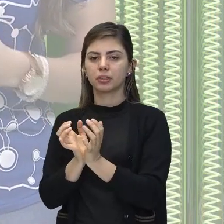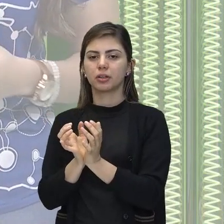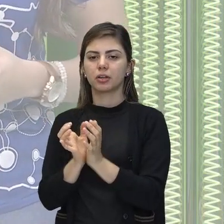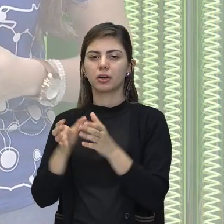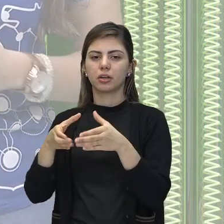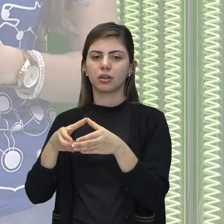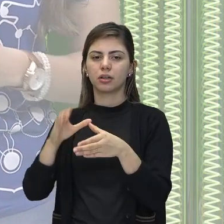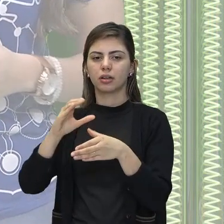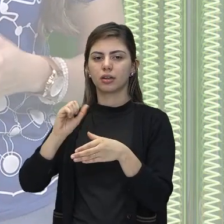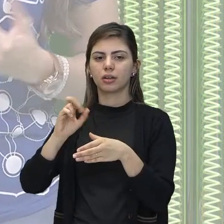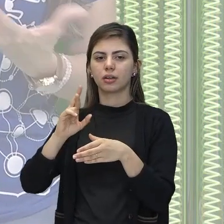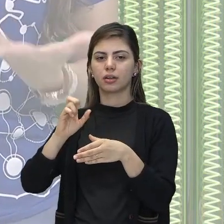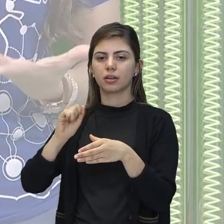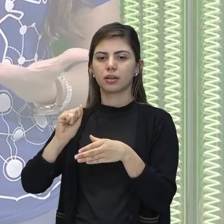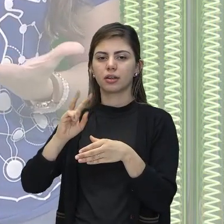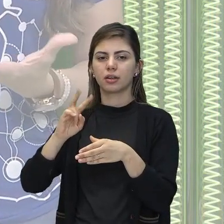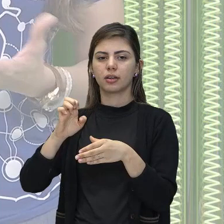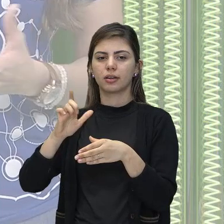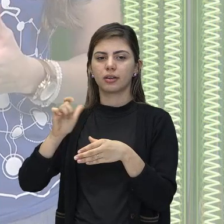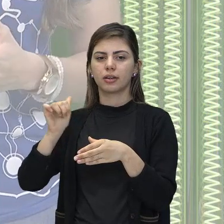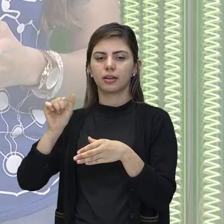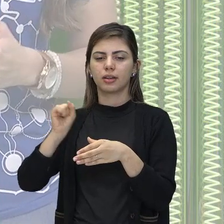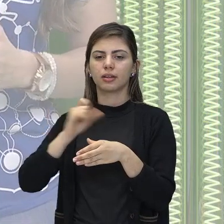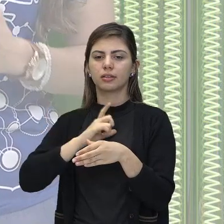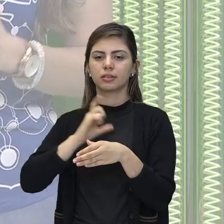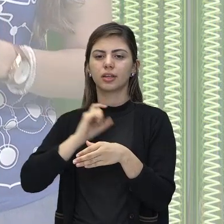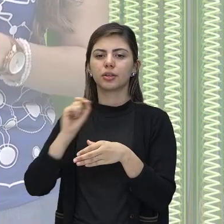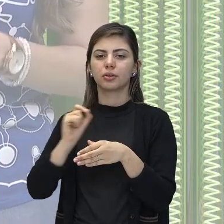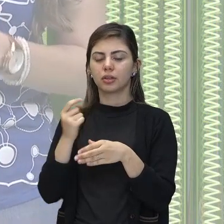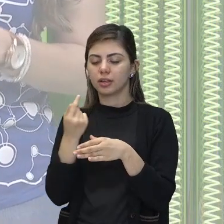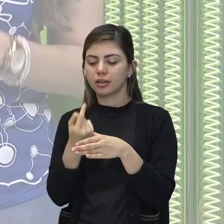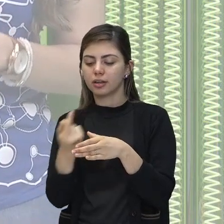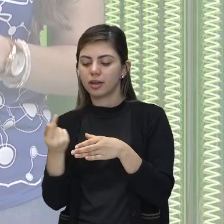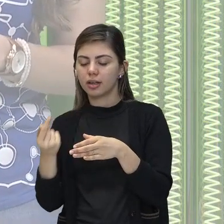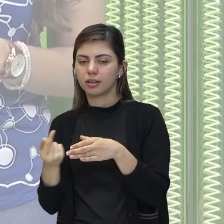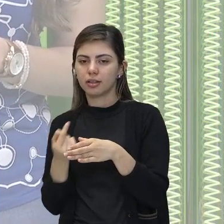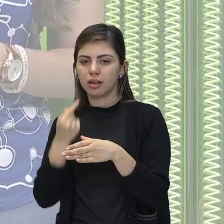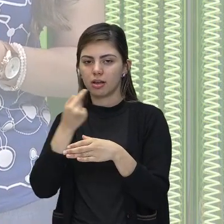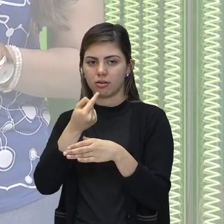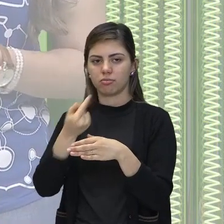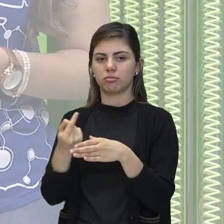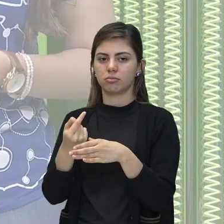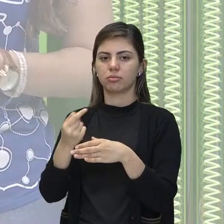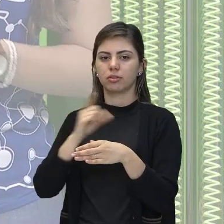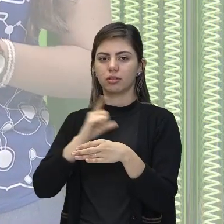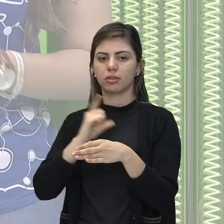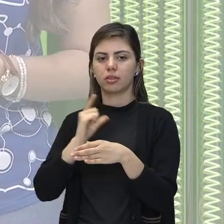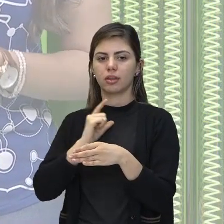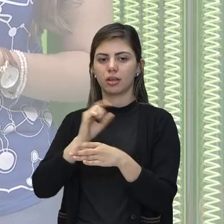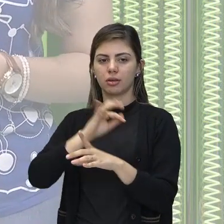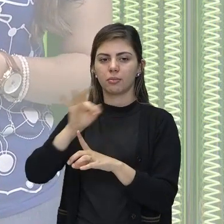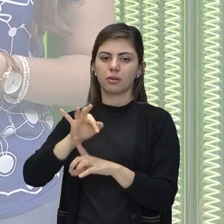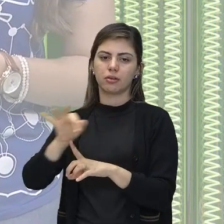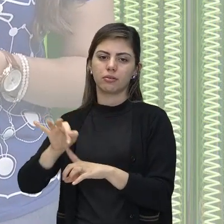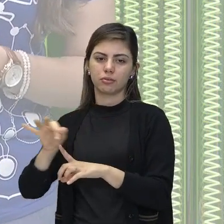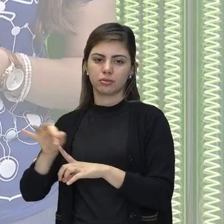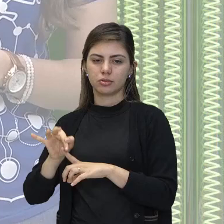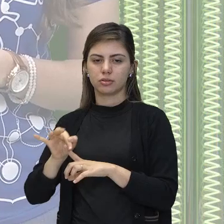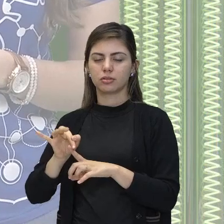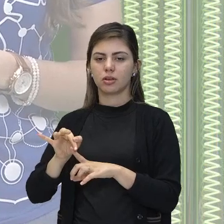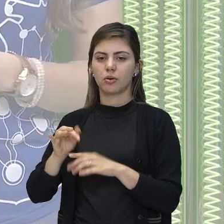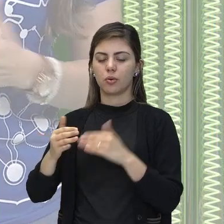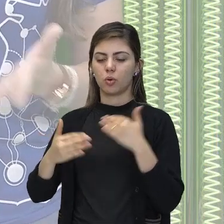por serem constituídas por uma colônia de indivíduos especializados, né? E